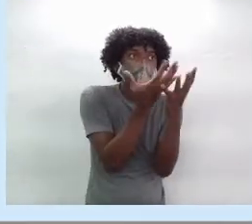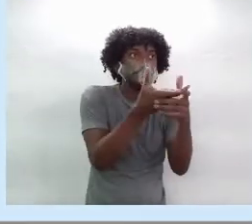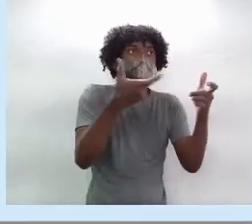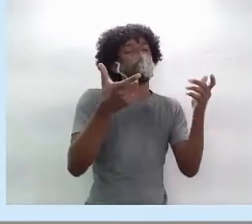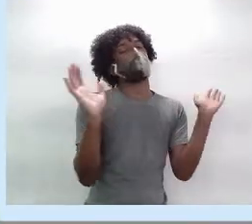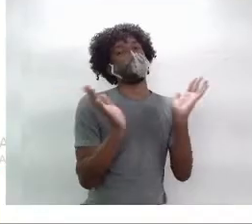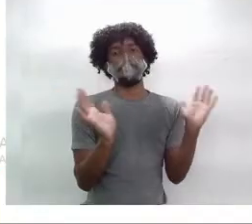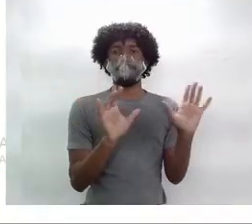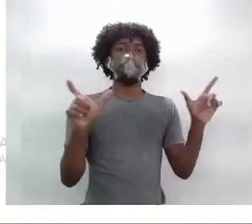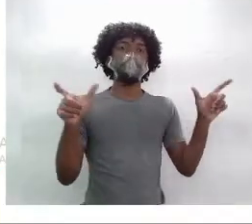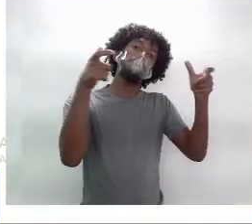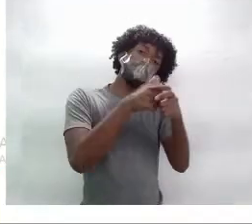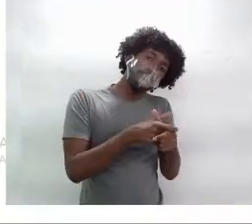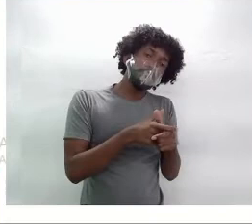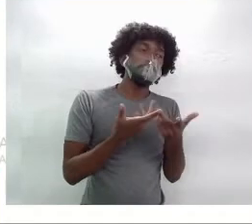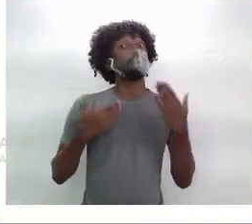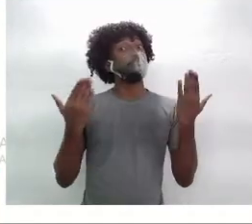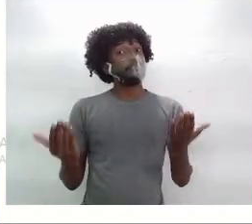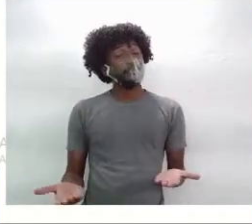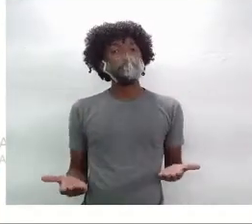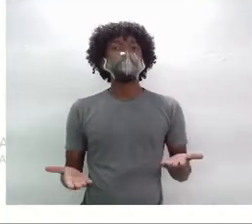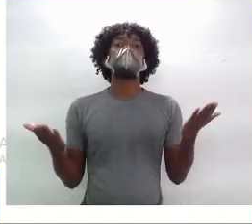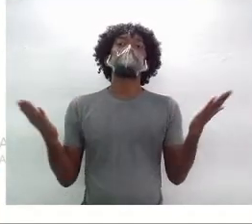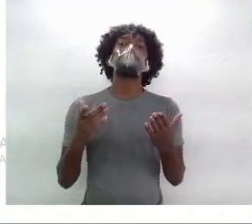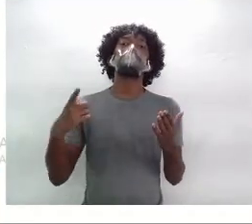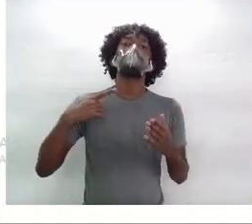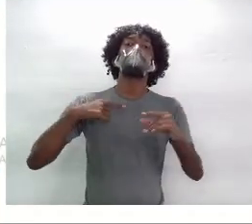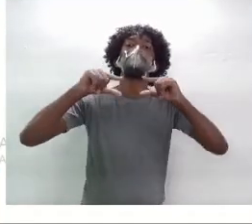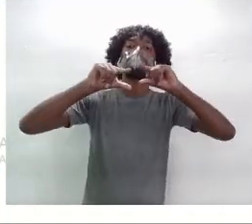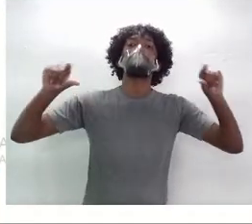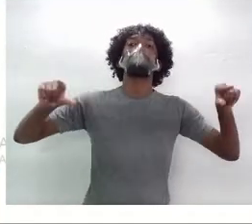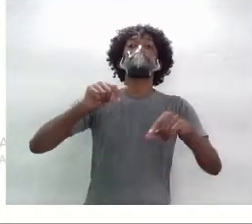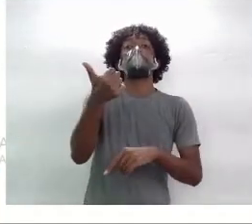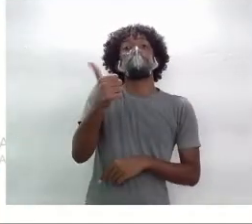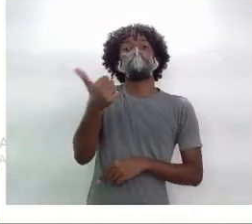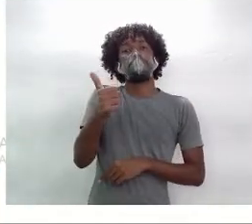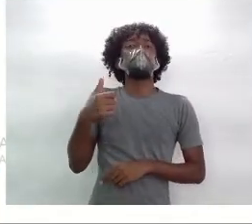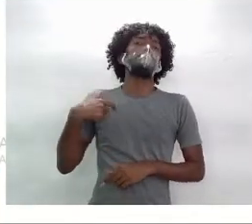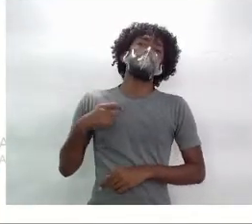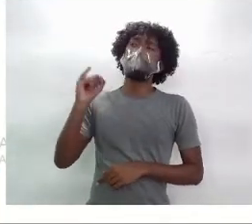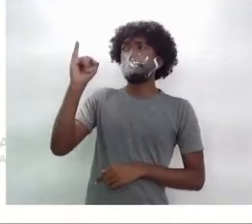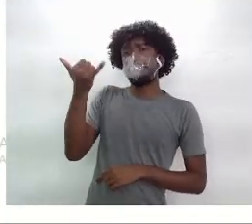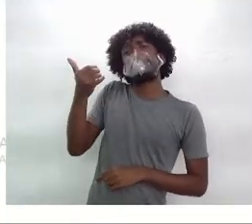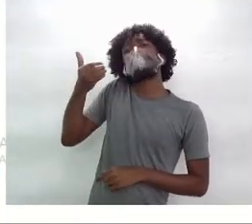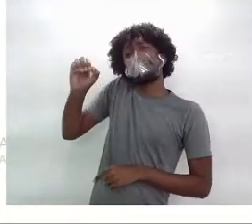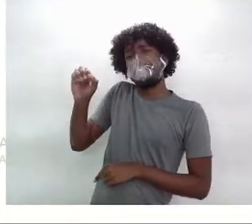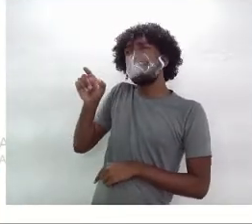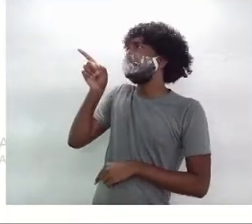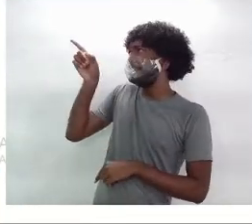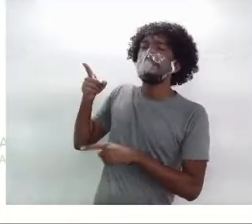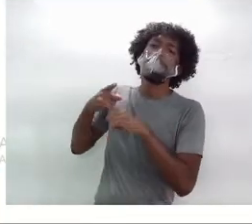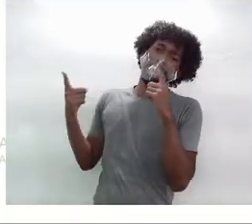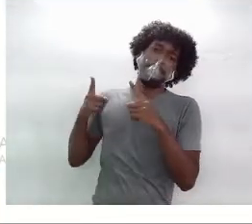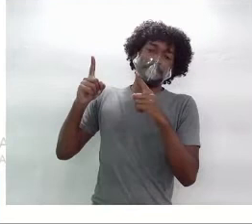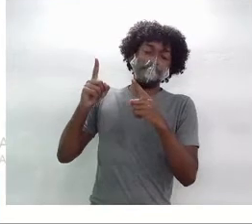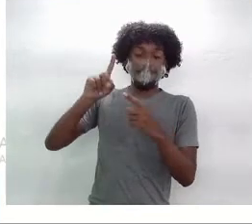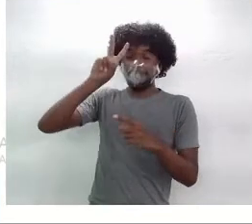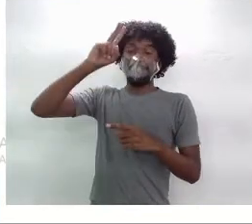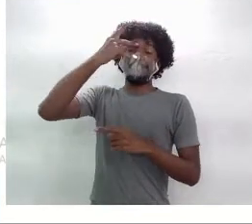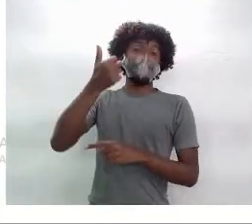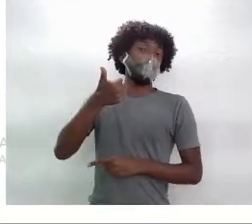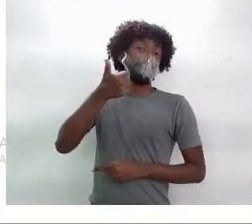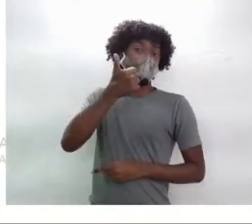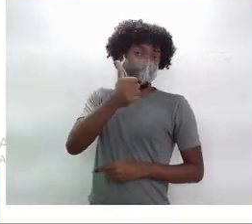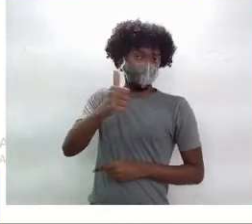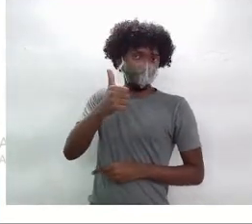Vamos ver aqui. Bem, gente, aqui nós temos o 11º. Na tela está 10º, mas é 11º. Nesse encontro,